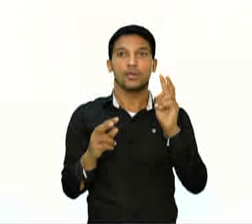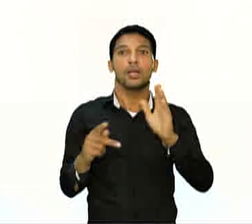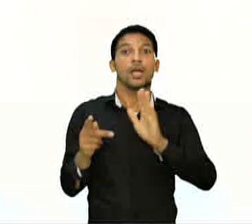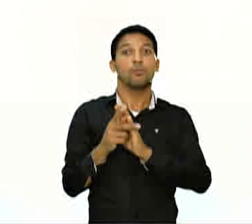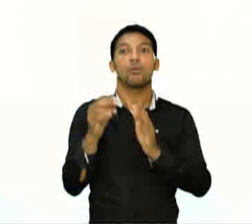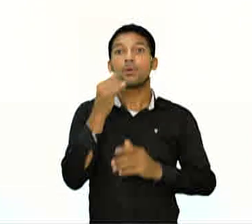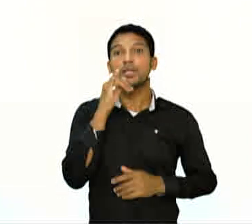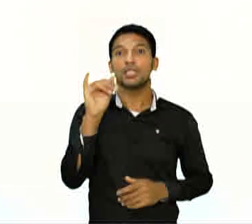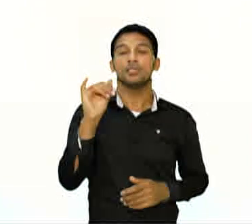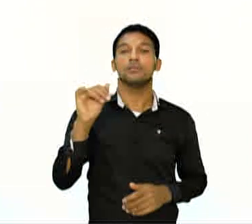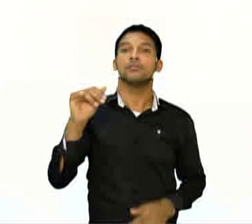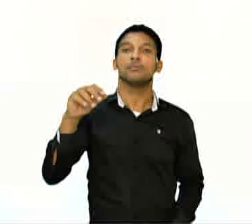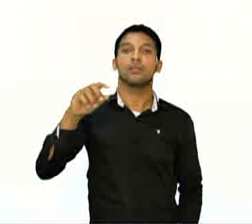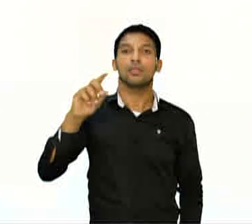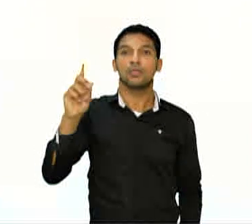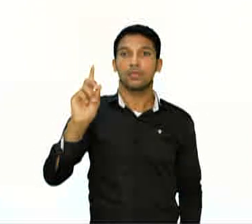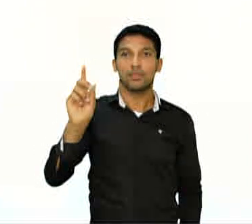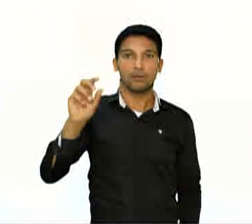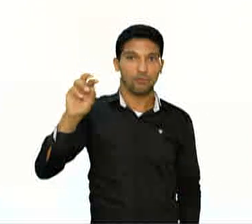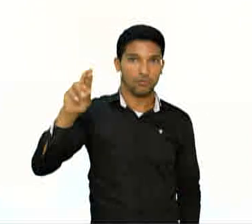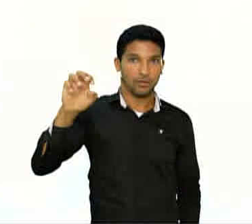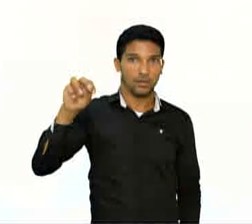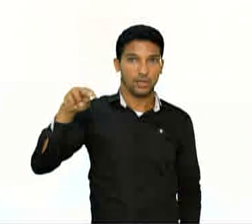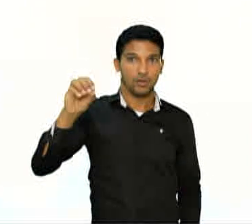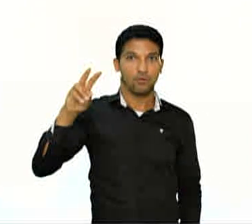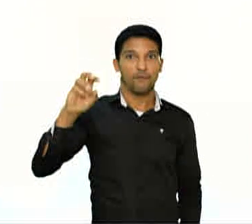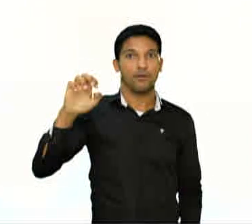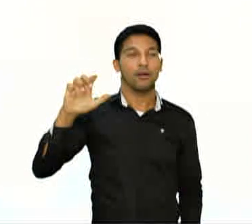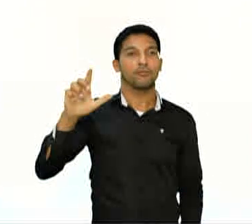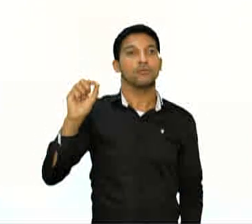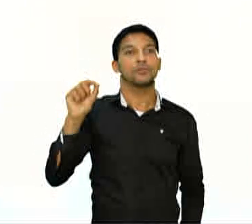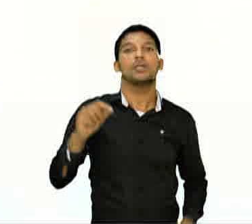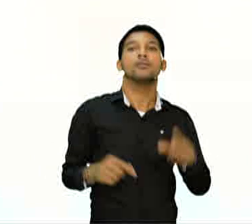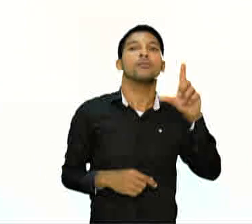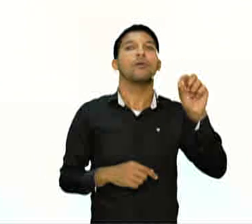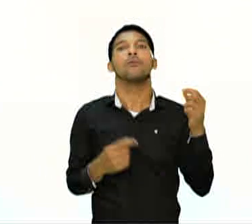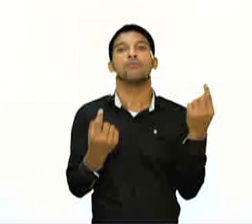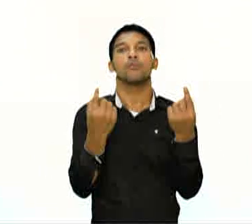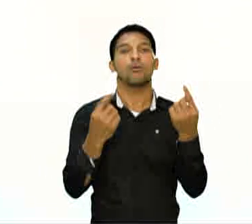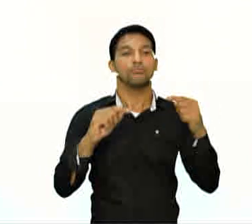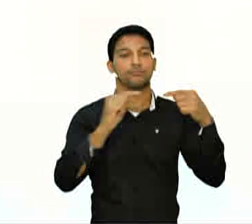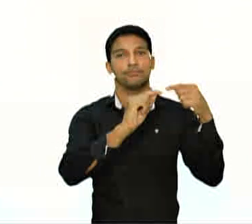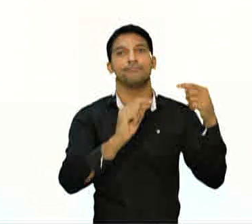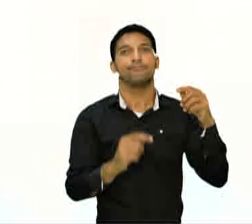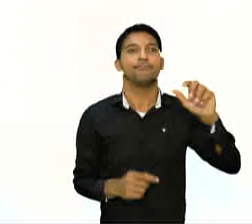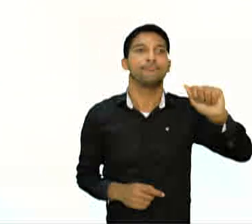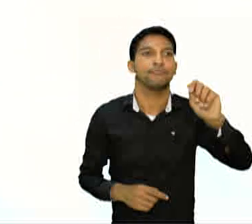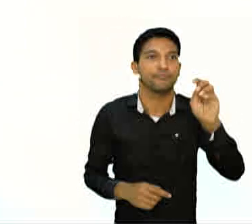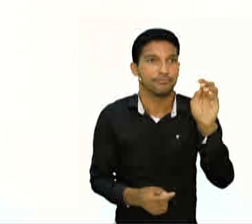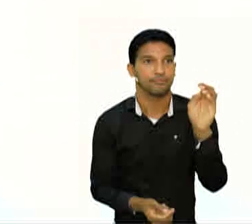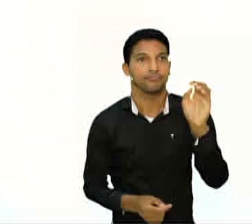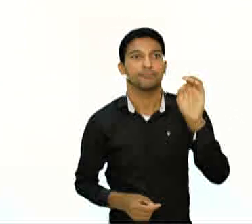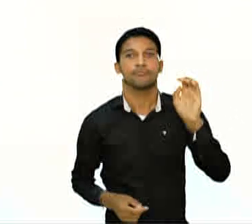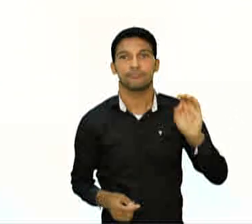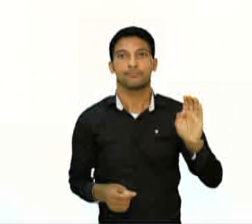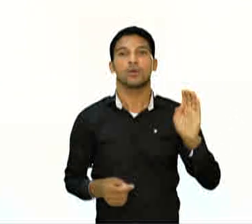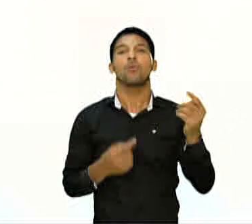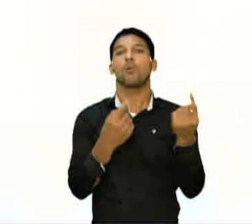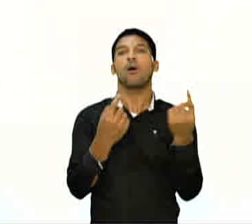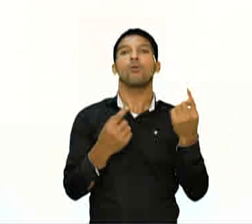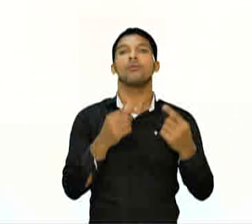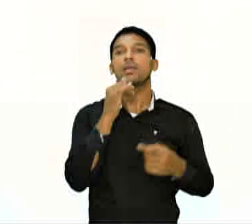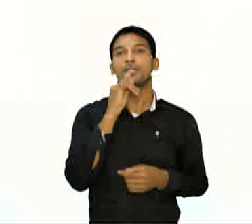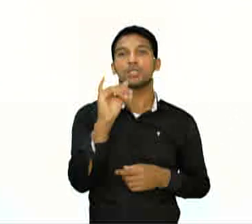de seres vivos habitantes de uma região. Biogás, na utilização de bactérias na transformação de detritos orgânicos em